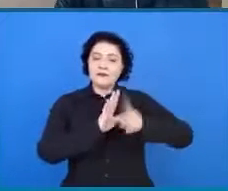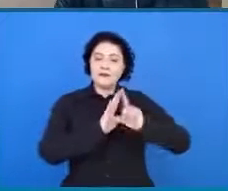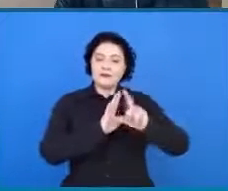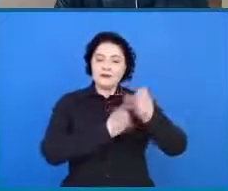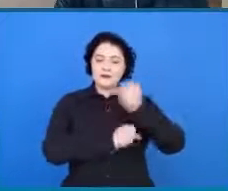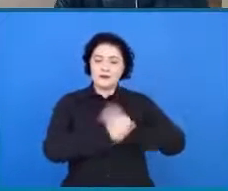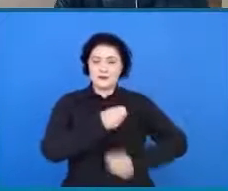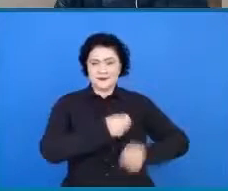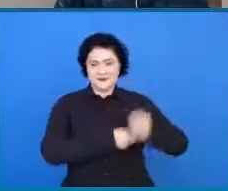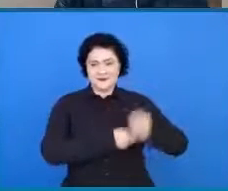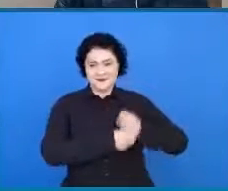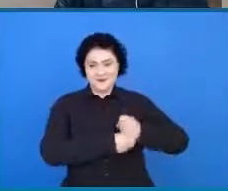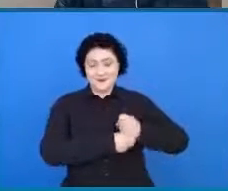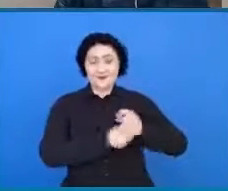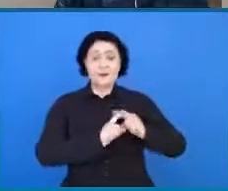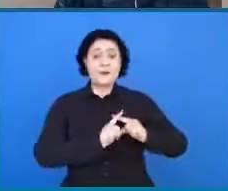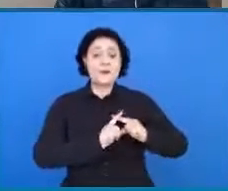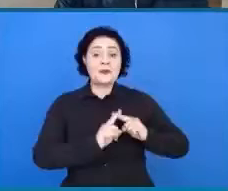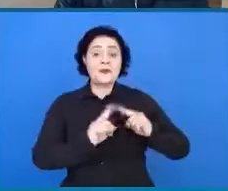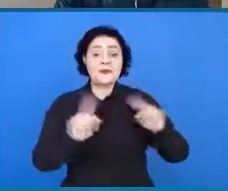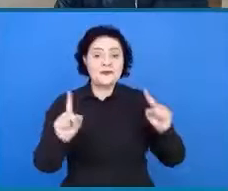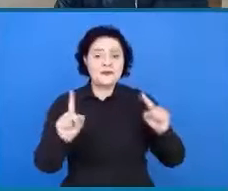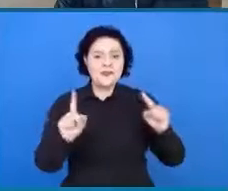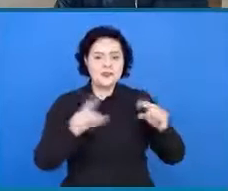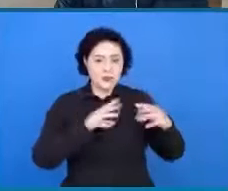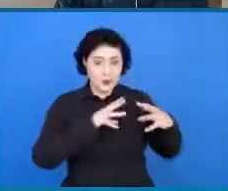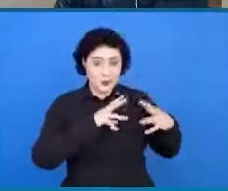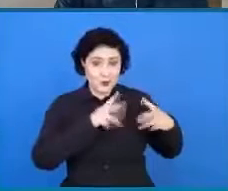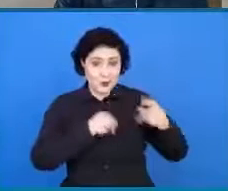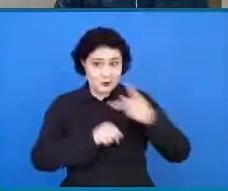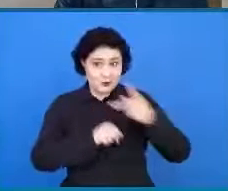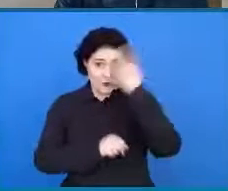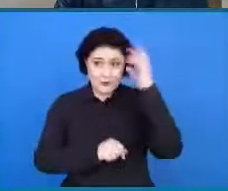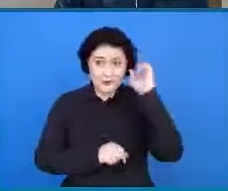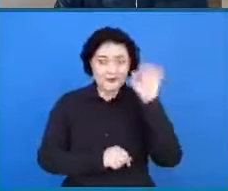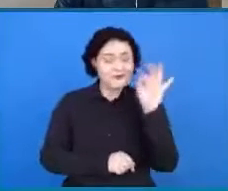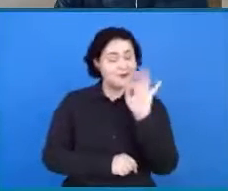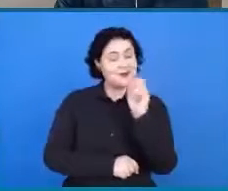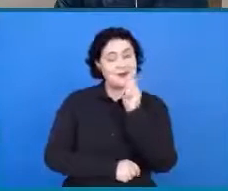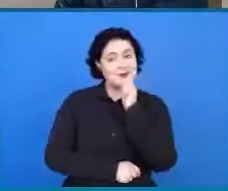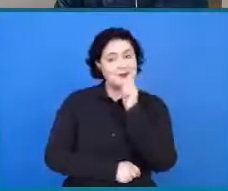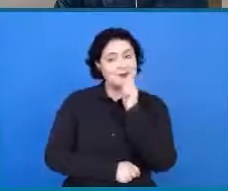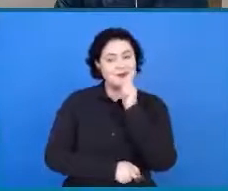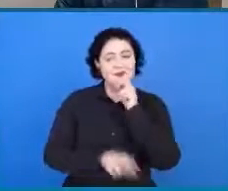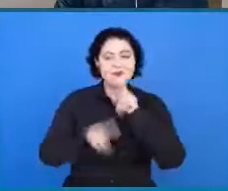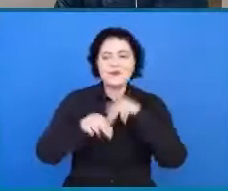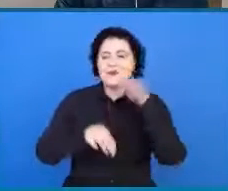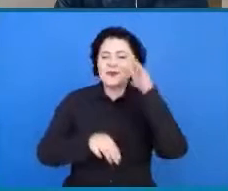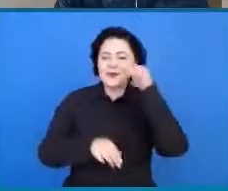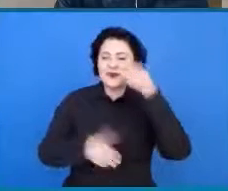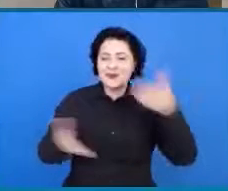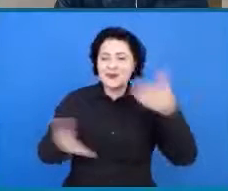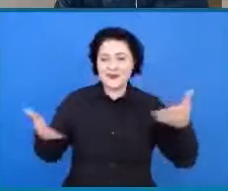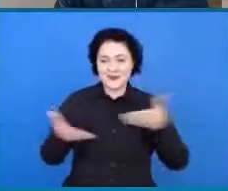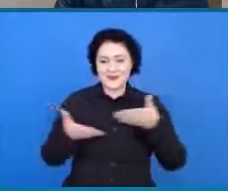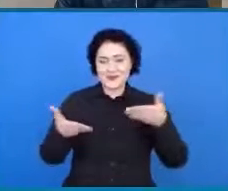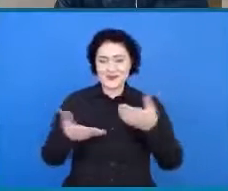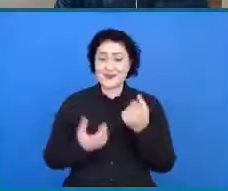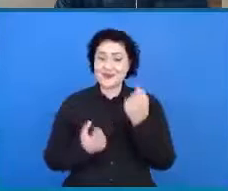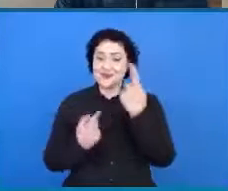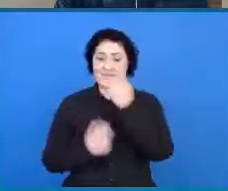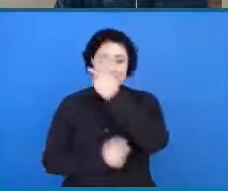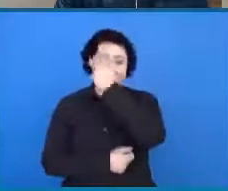no ano passado mas nem todos ouviram e é uma curiosidade que